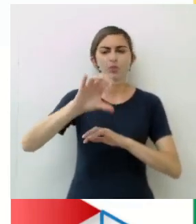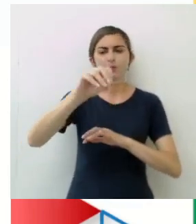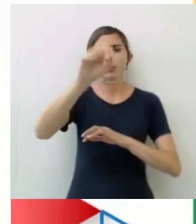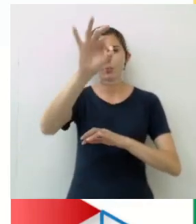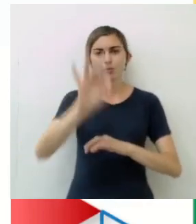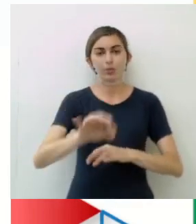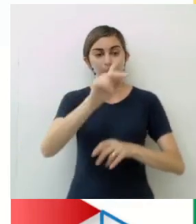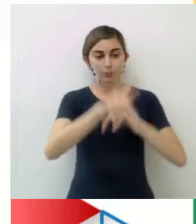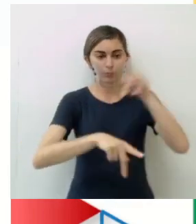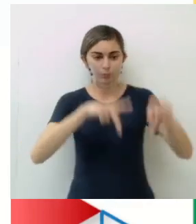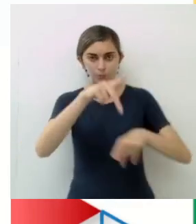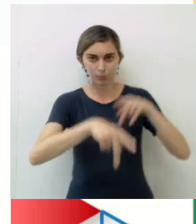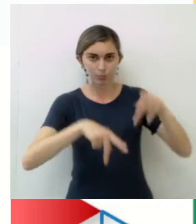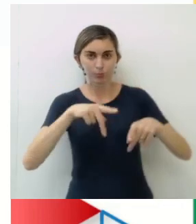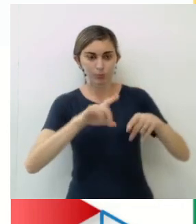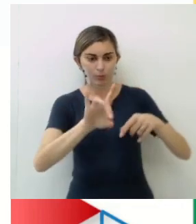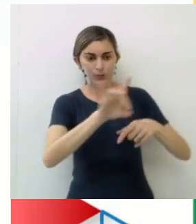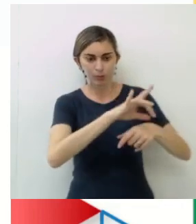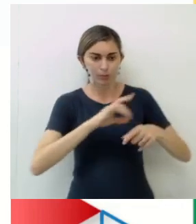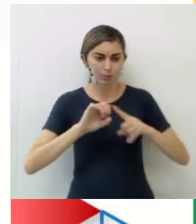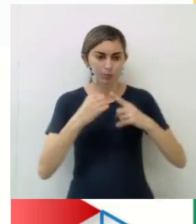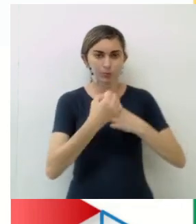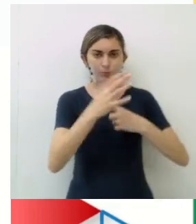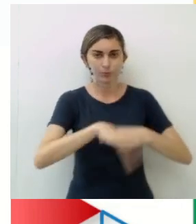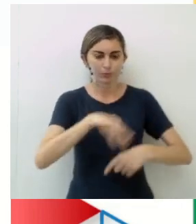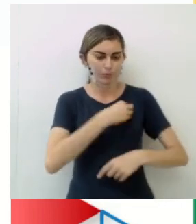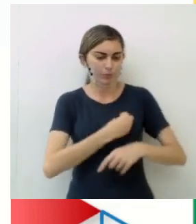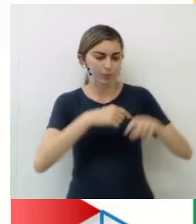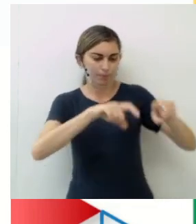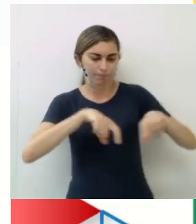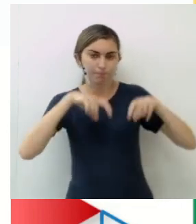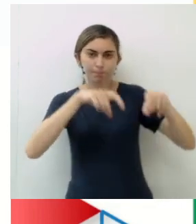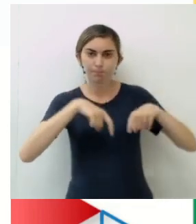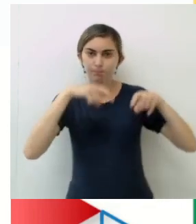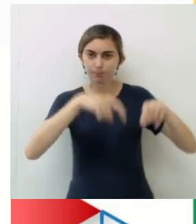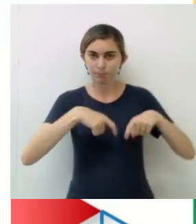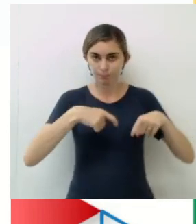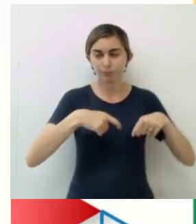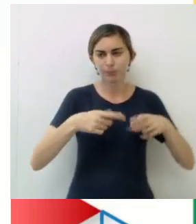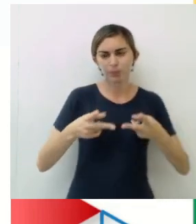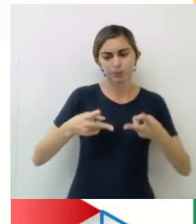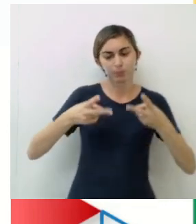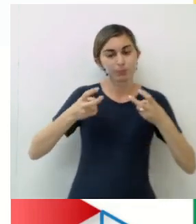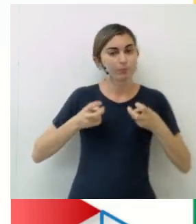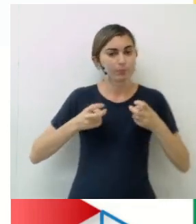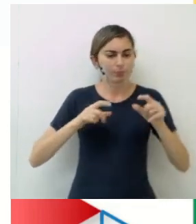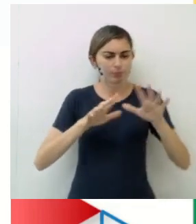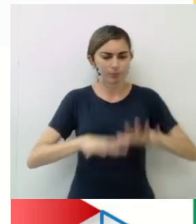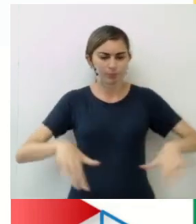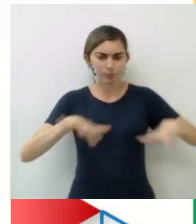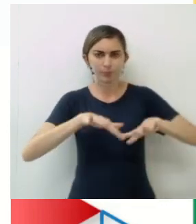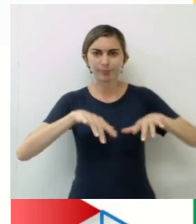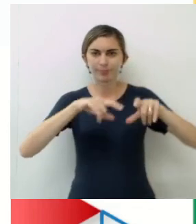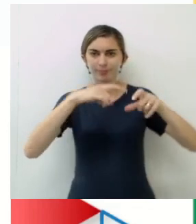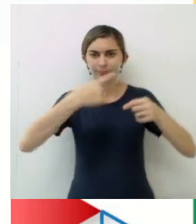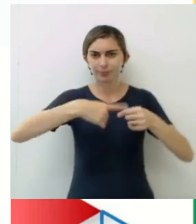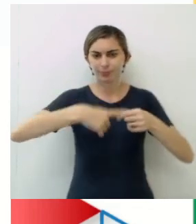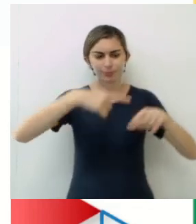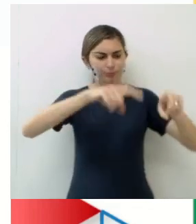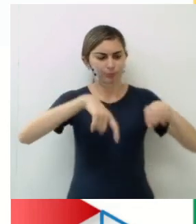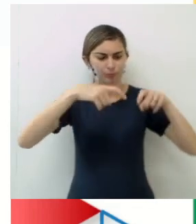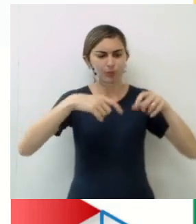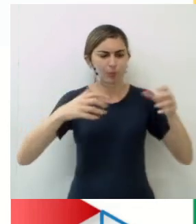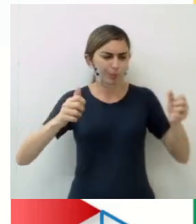da população de cada sociedade, ela vivia no campo. Então, a gente pode perceber que as áreas rurais, elas